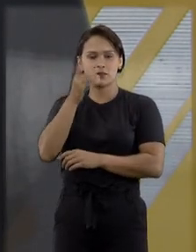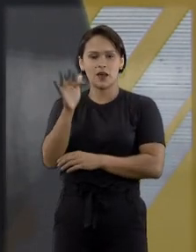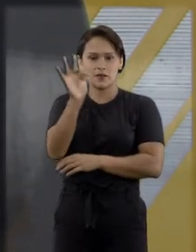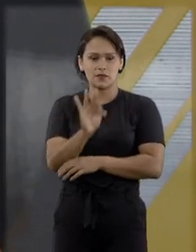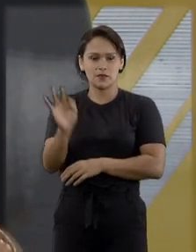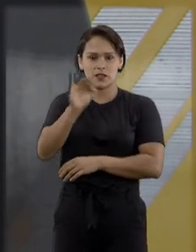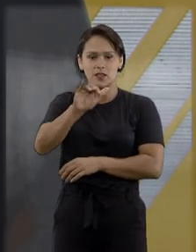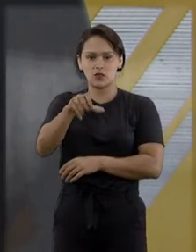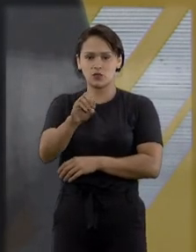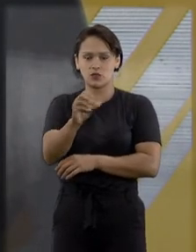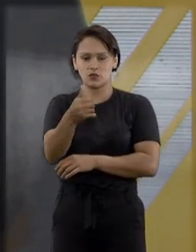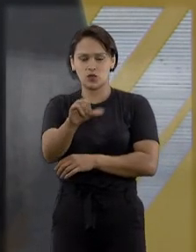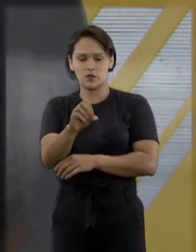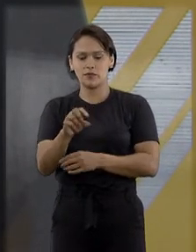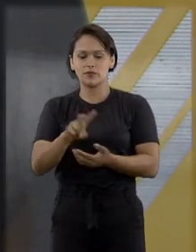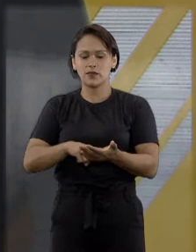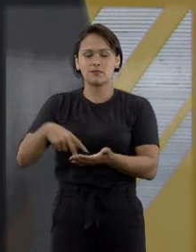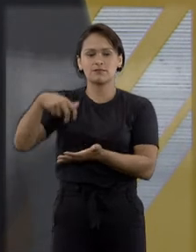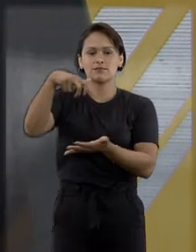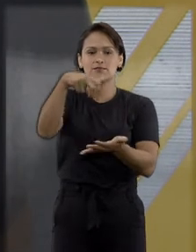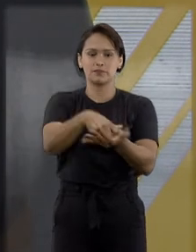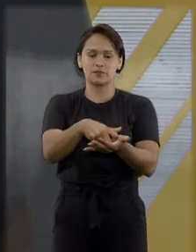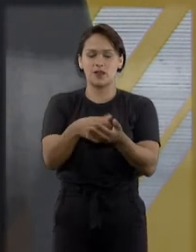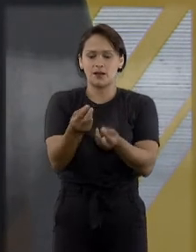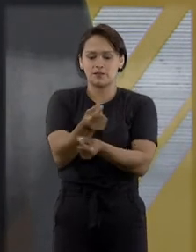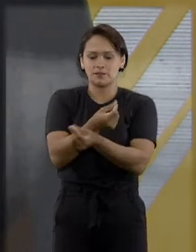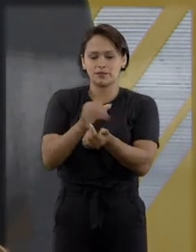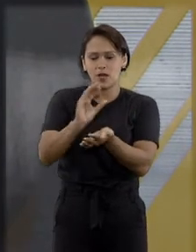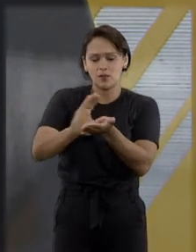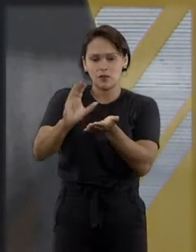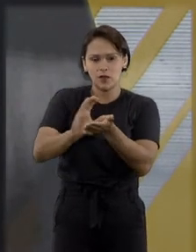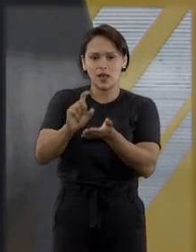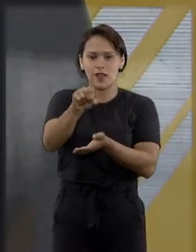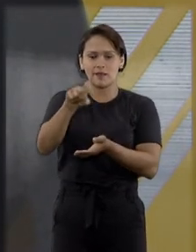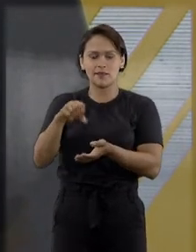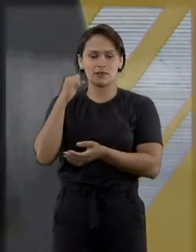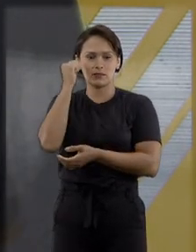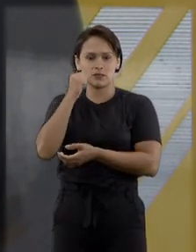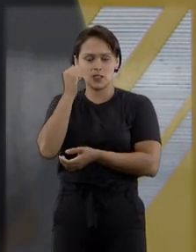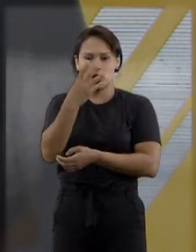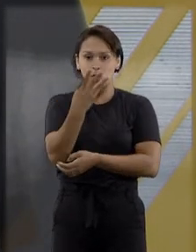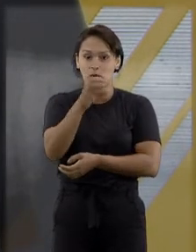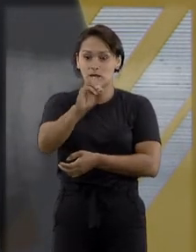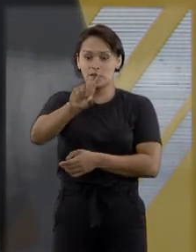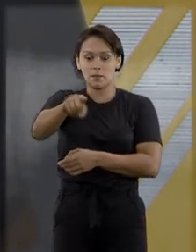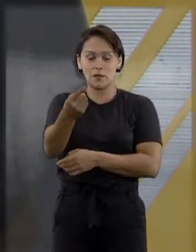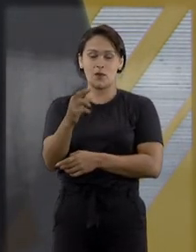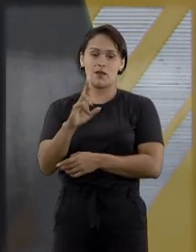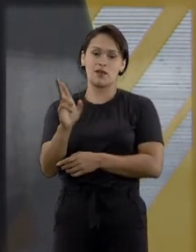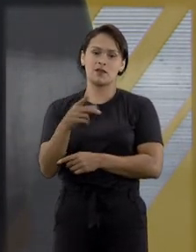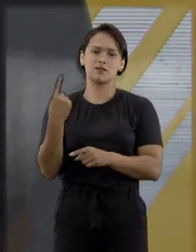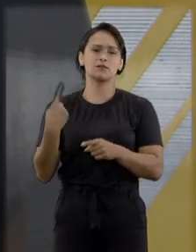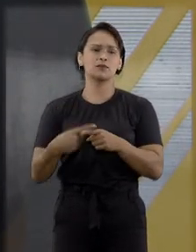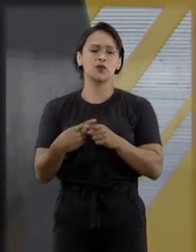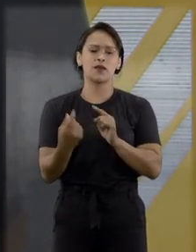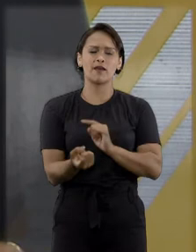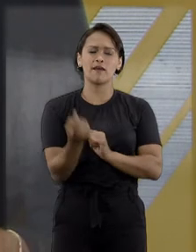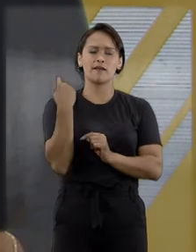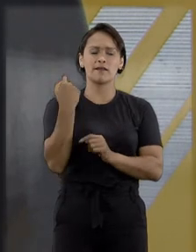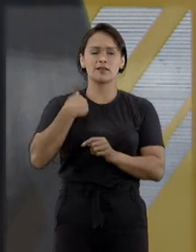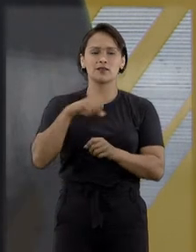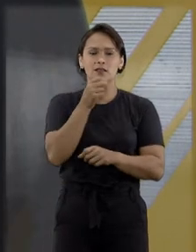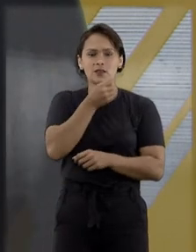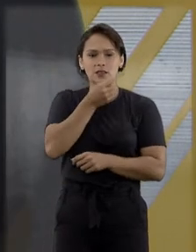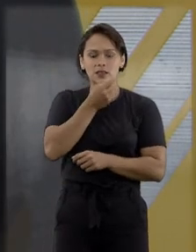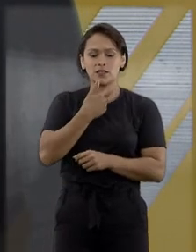deputada federal Joyce Hasselmann foi condenada a indenizar a ex-senadora Maria Regina Souza em R$ 40 mil. Isto porque, quando